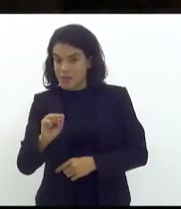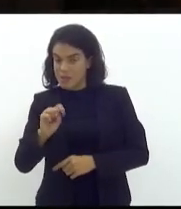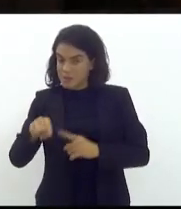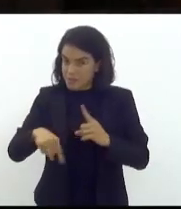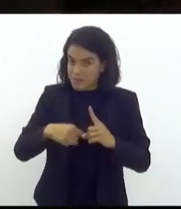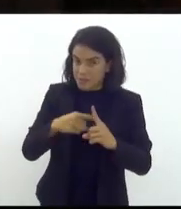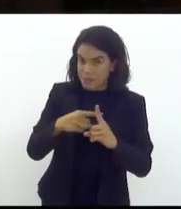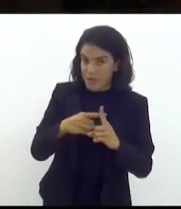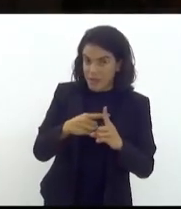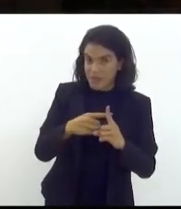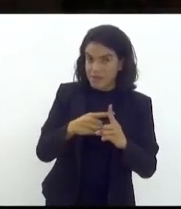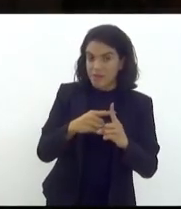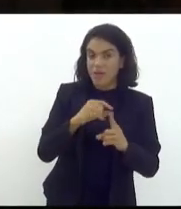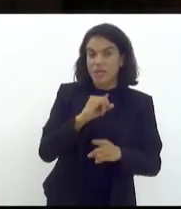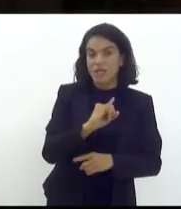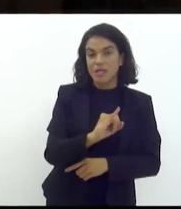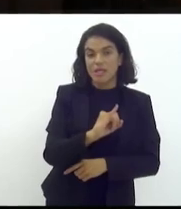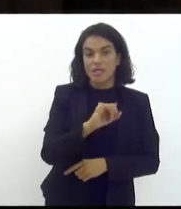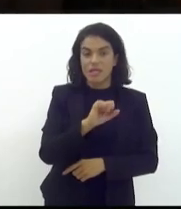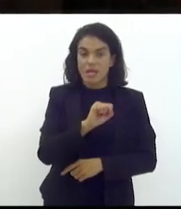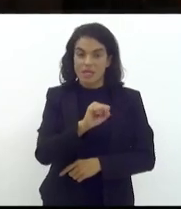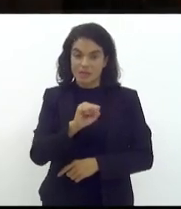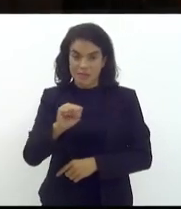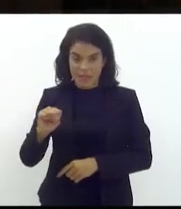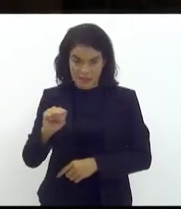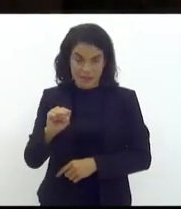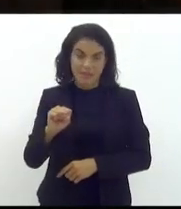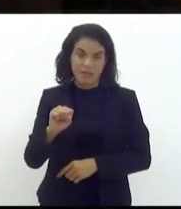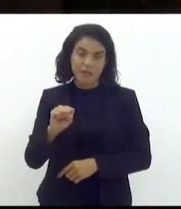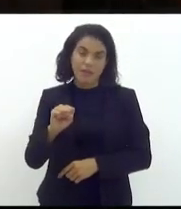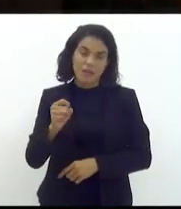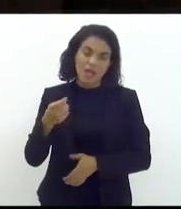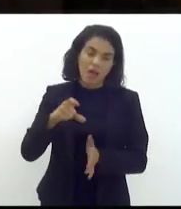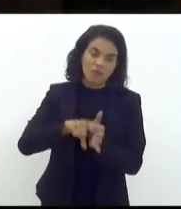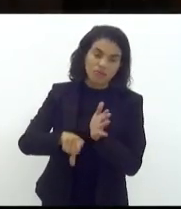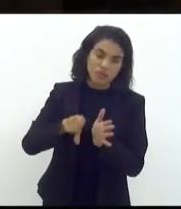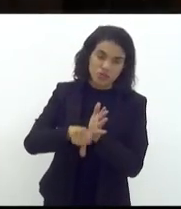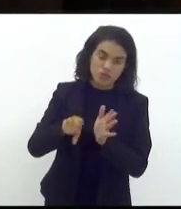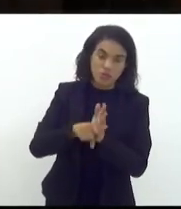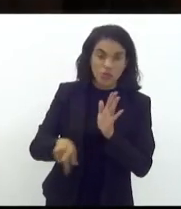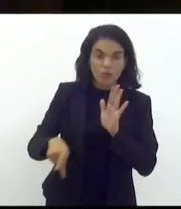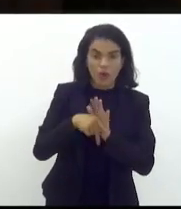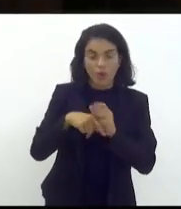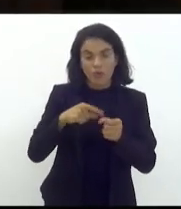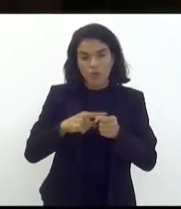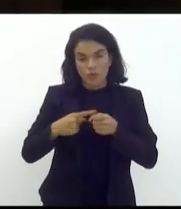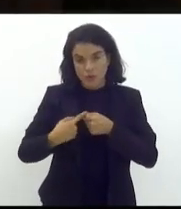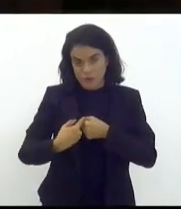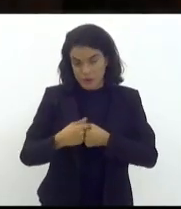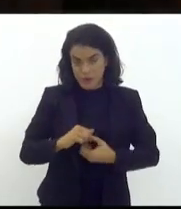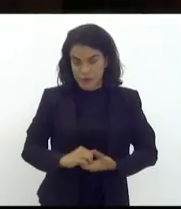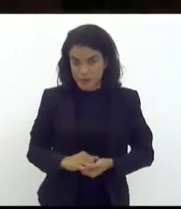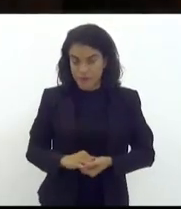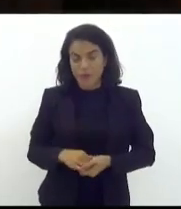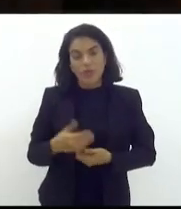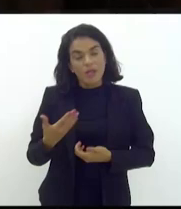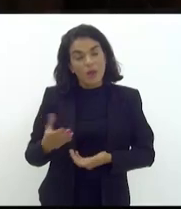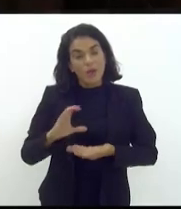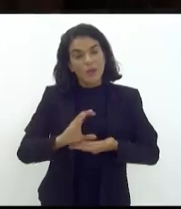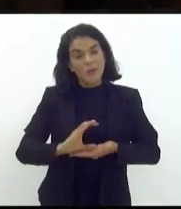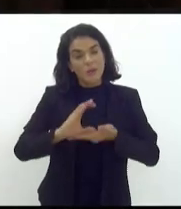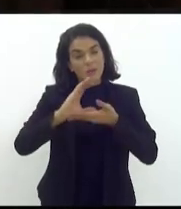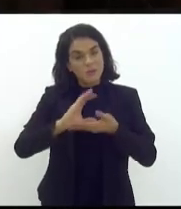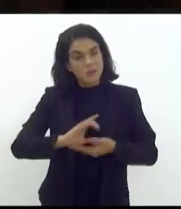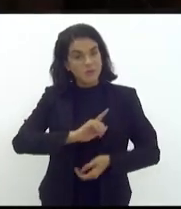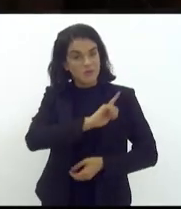mas o ISS que é um tributo Municipal Então esse conselho vai fazer